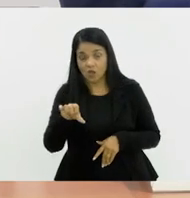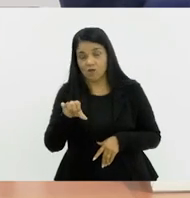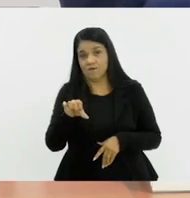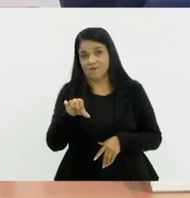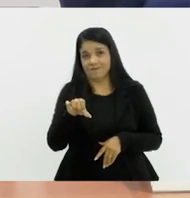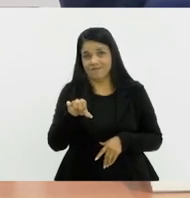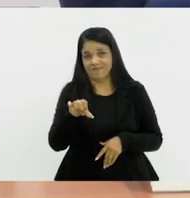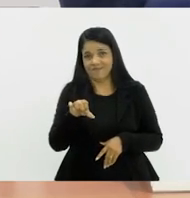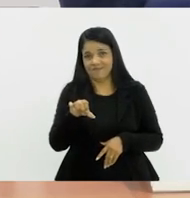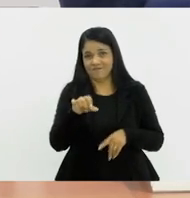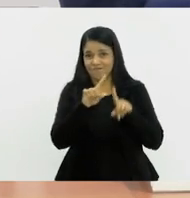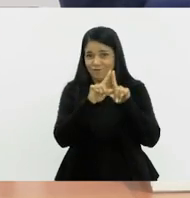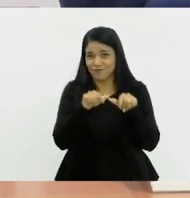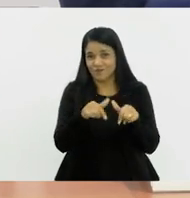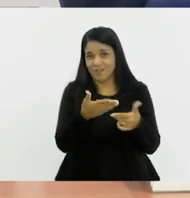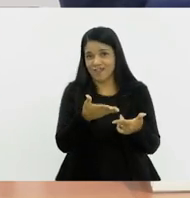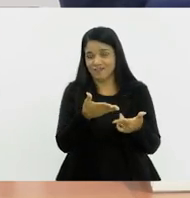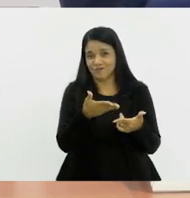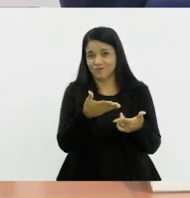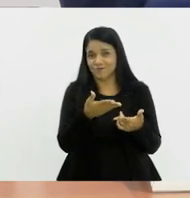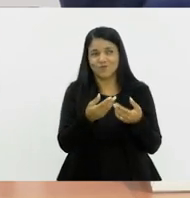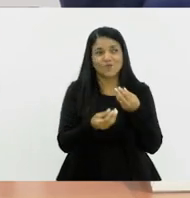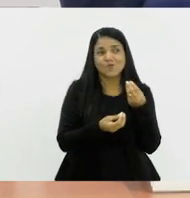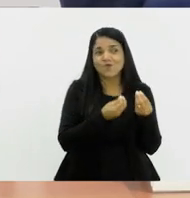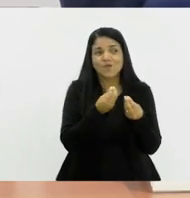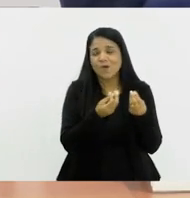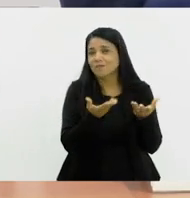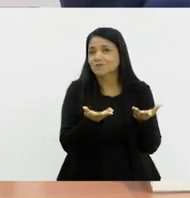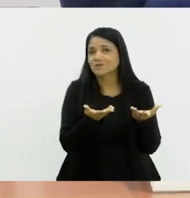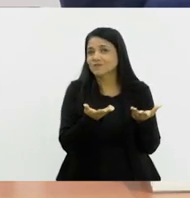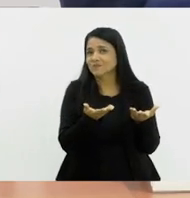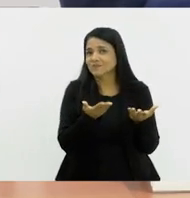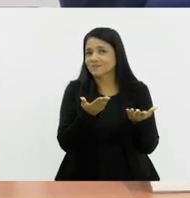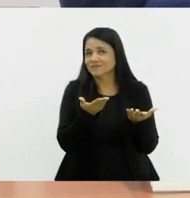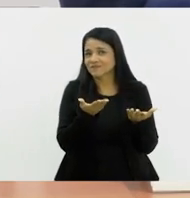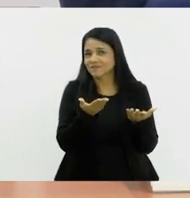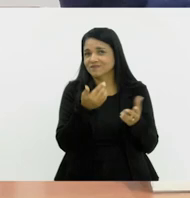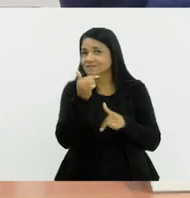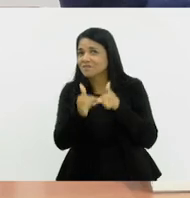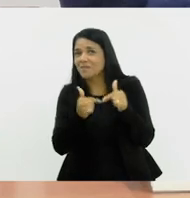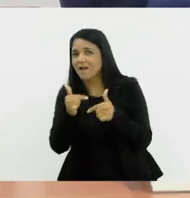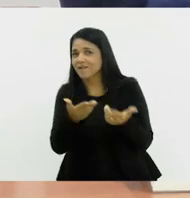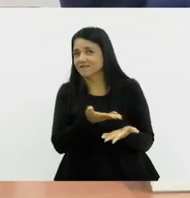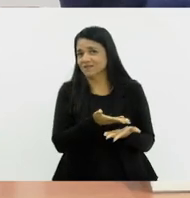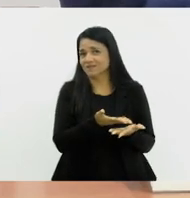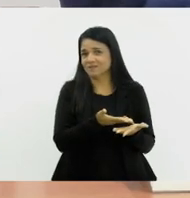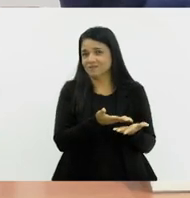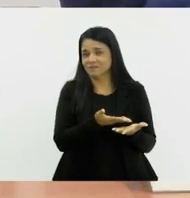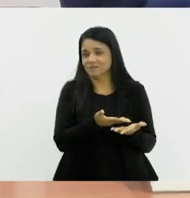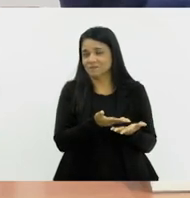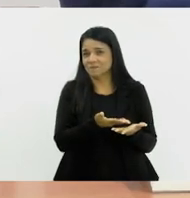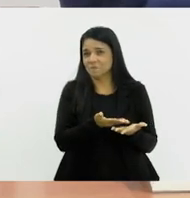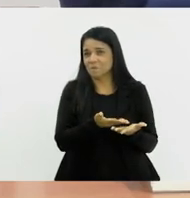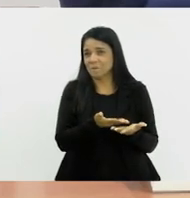funcionamento que a gente não sabe ainda ao que se destina. Né? Então,